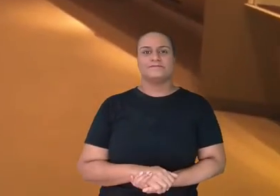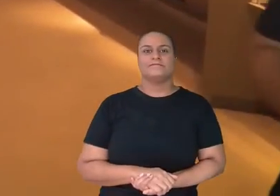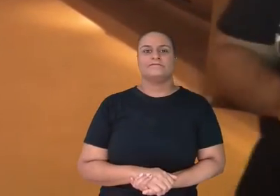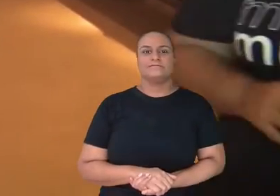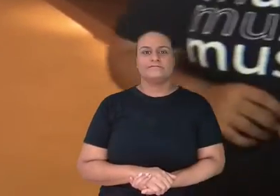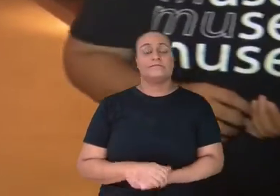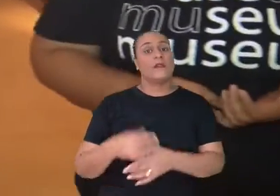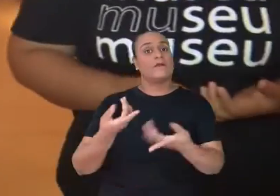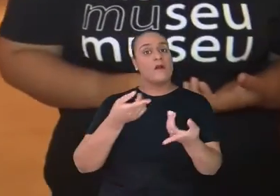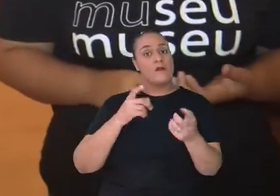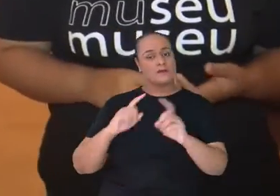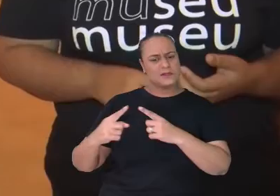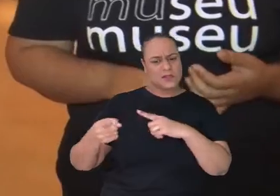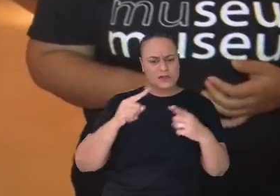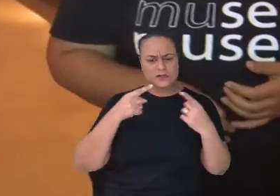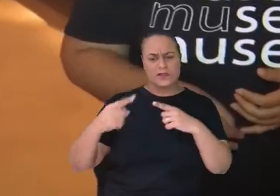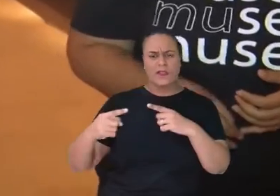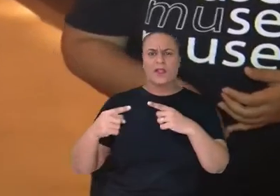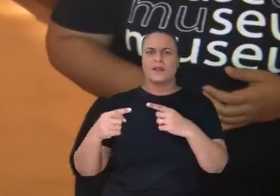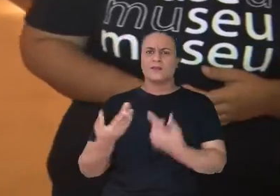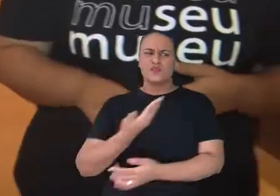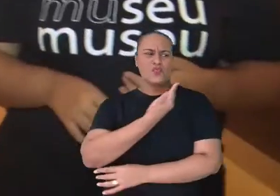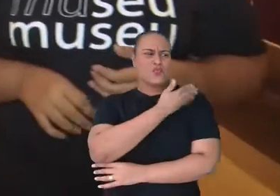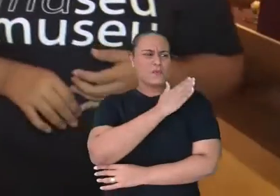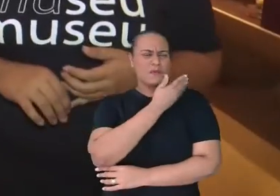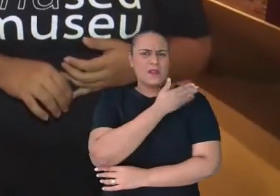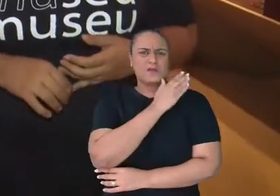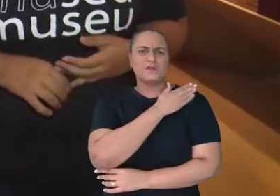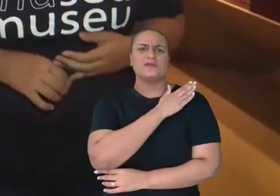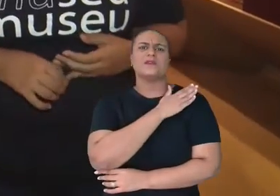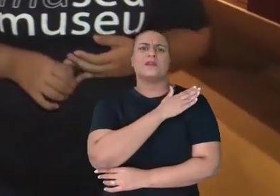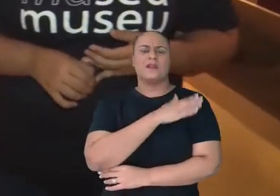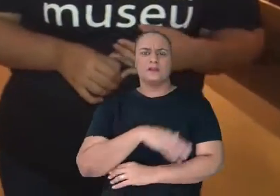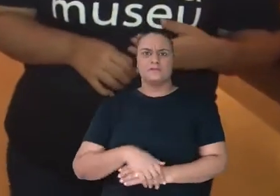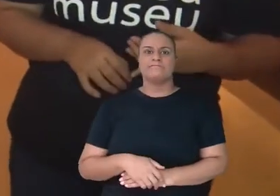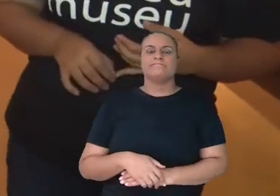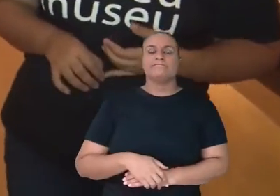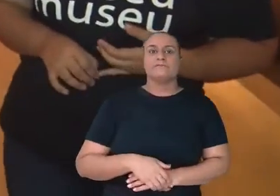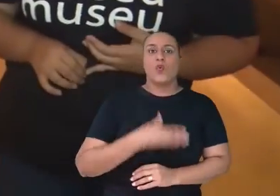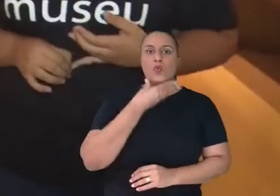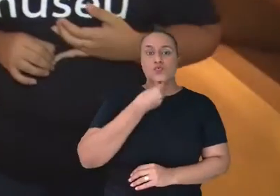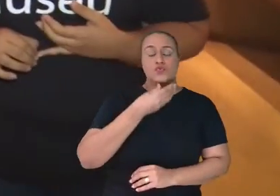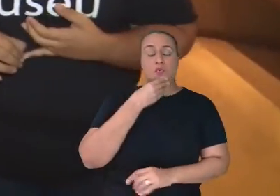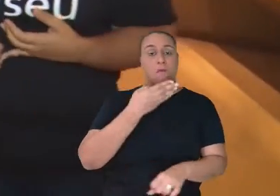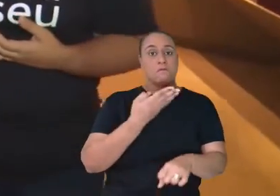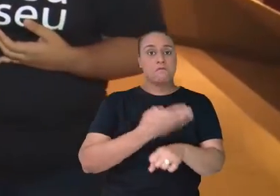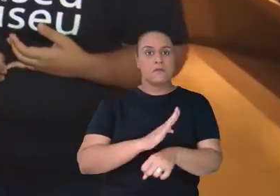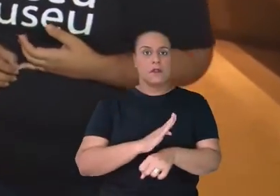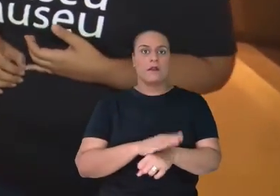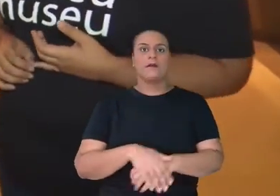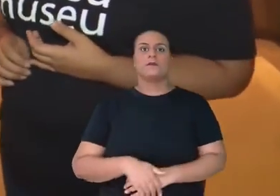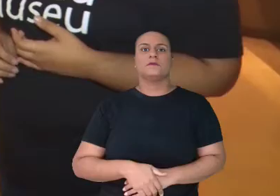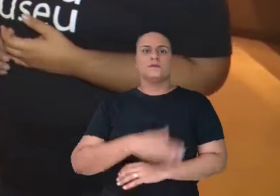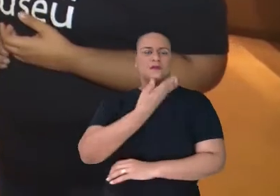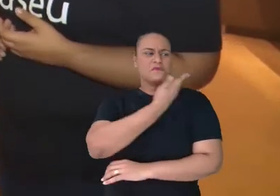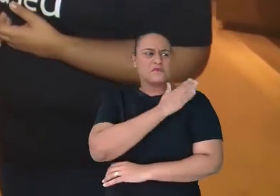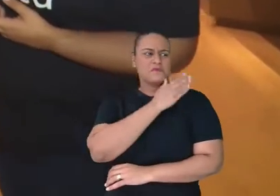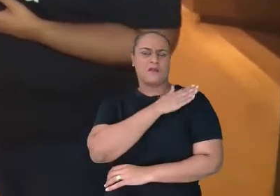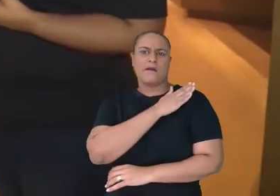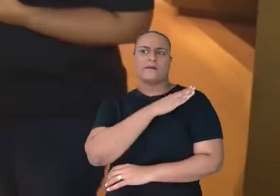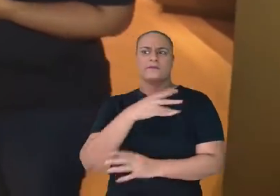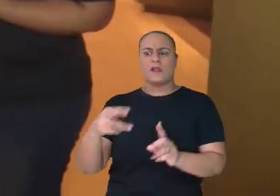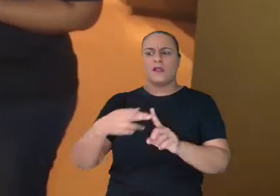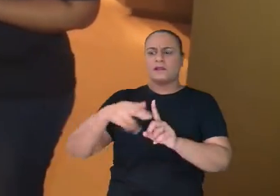interesse, né, e preconceito. Os senhores, né, brancos, eles tinham interesse na religião africana,